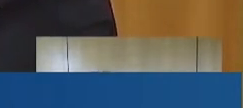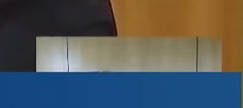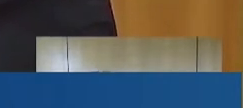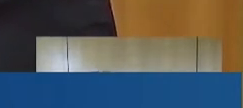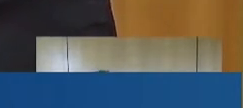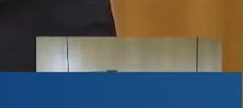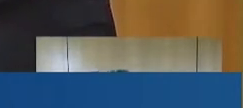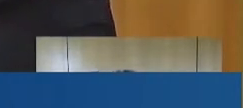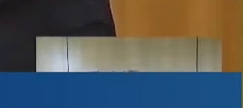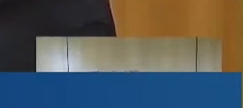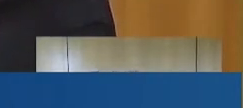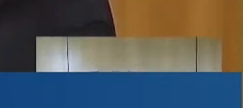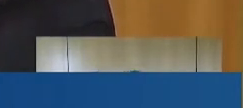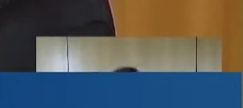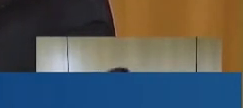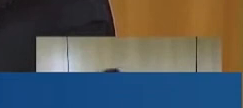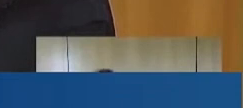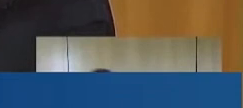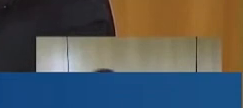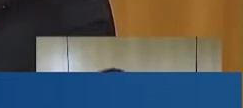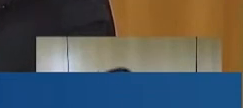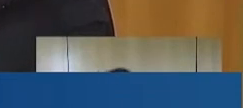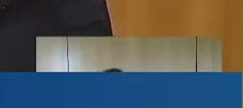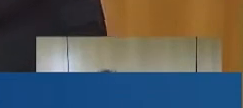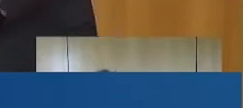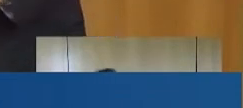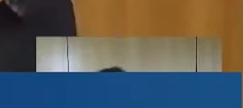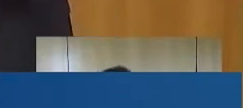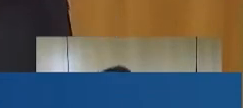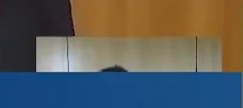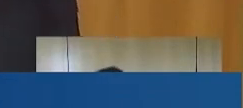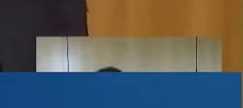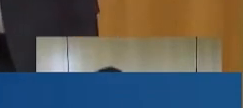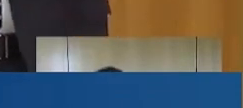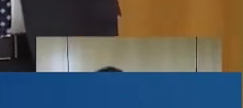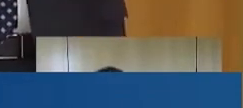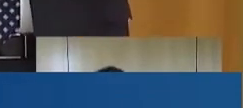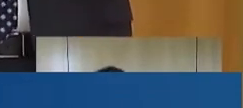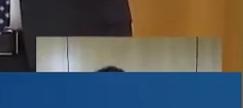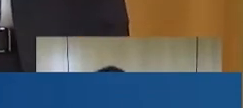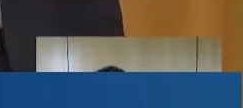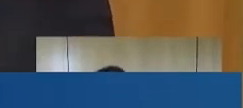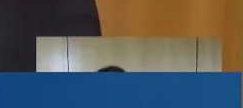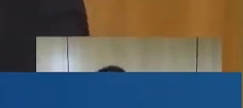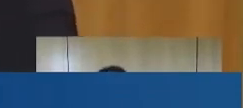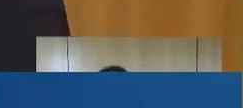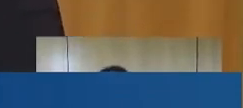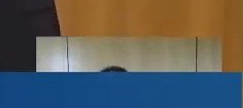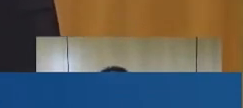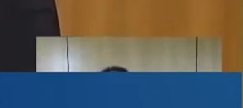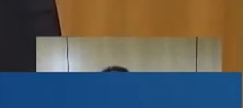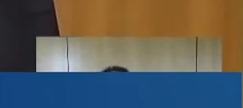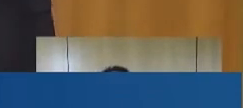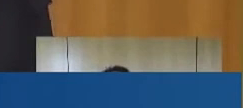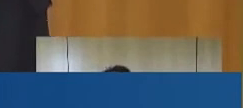endereços, enfim, onde houve as buscas. Thales Alcântara, Metrópolis.